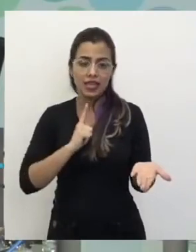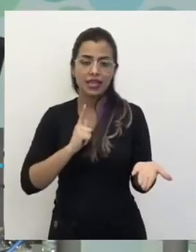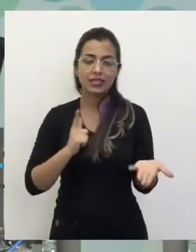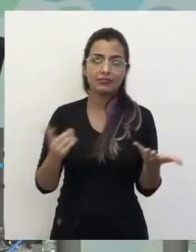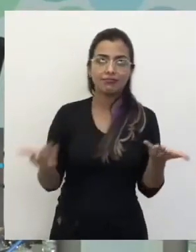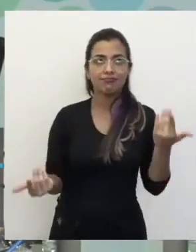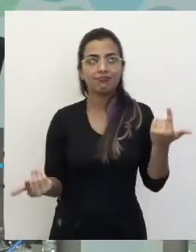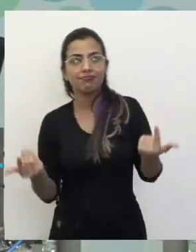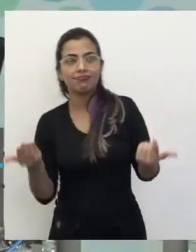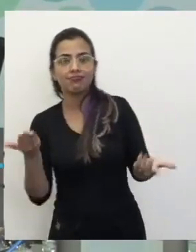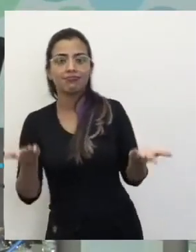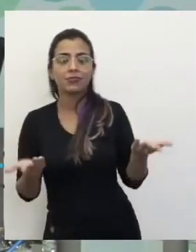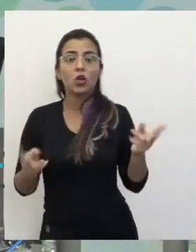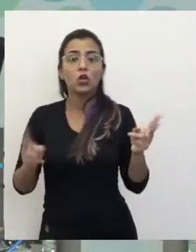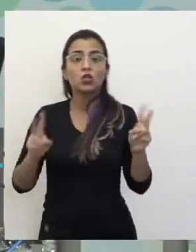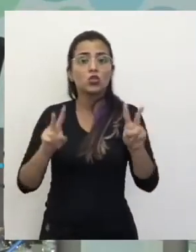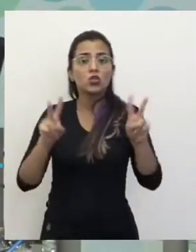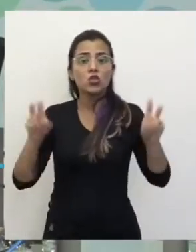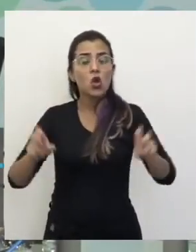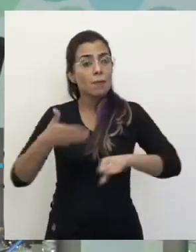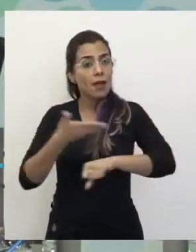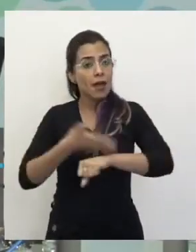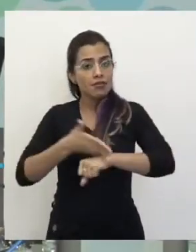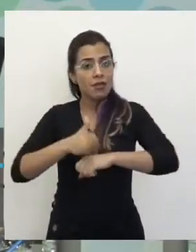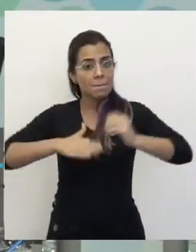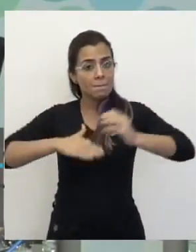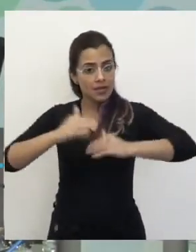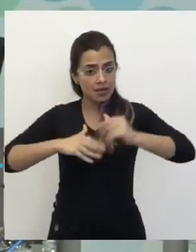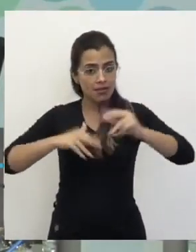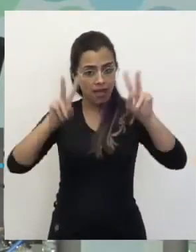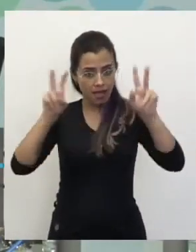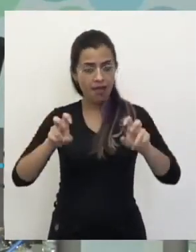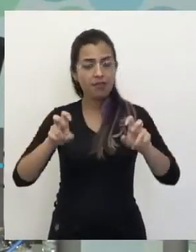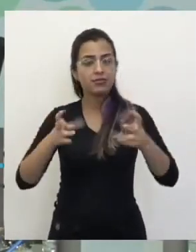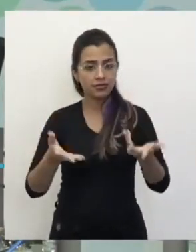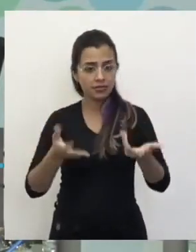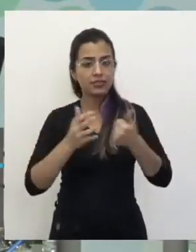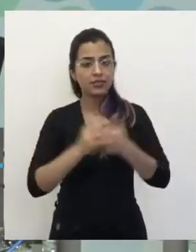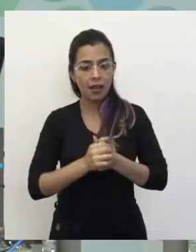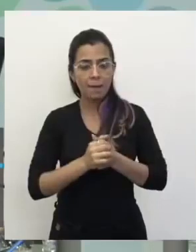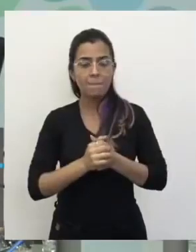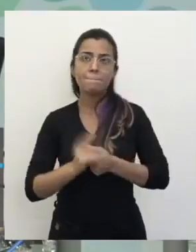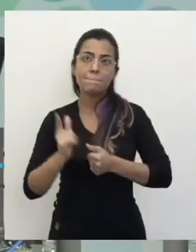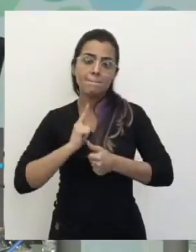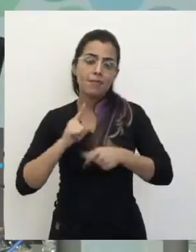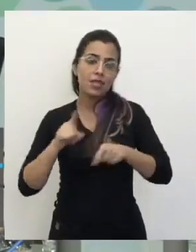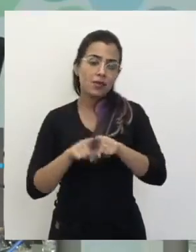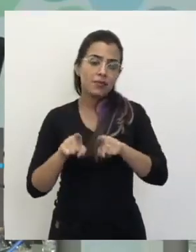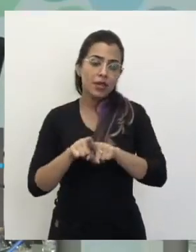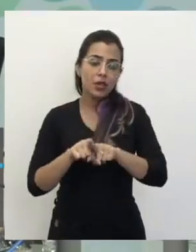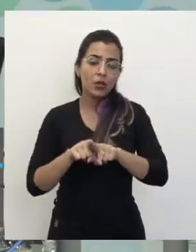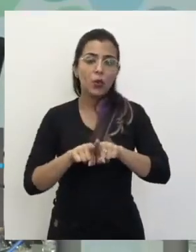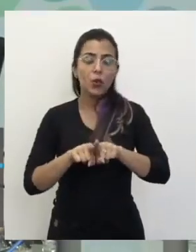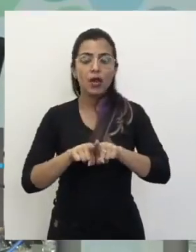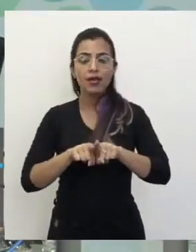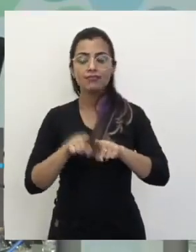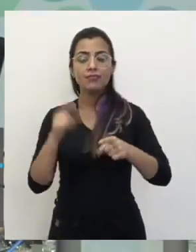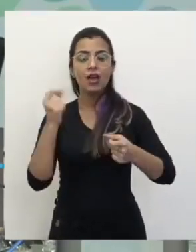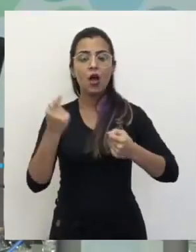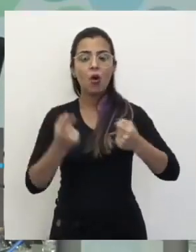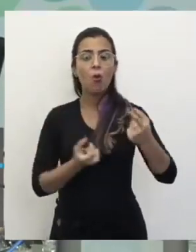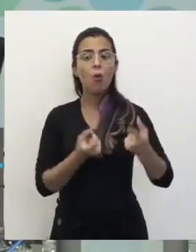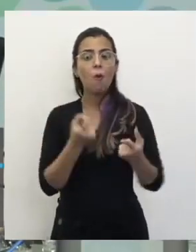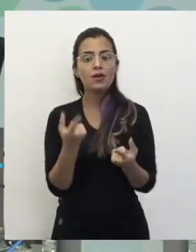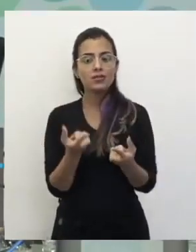aqui, não é? Sobre a questão das habilidades. Nós temos a gente recebe algumas habilidades